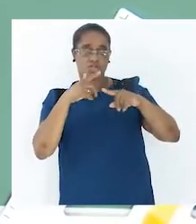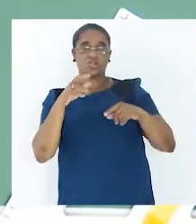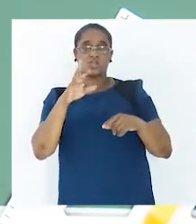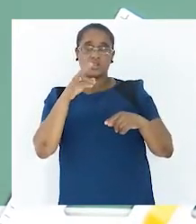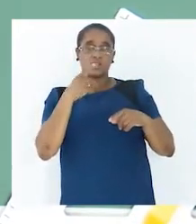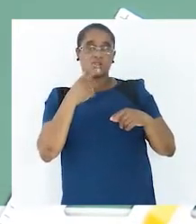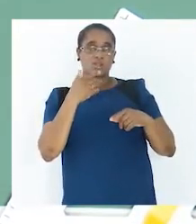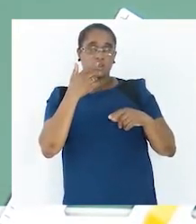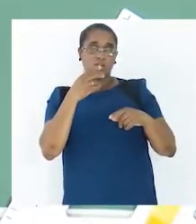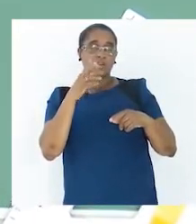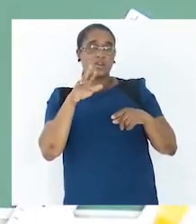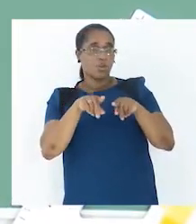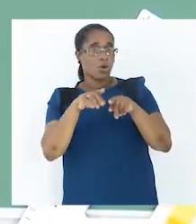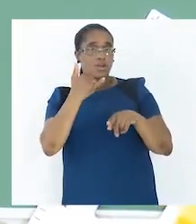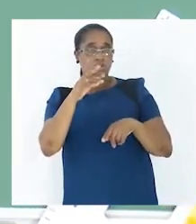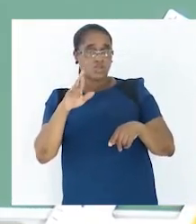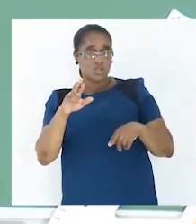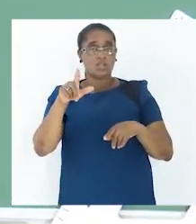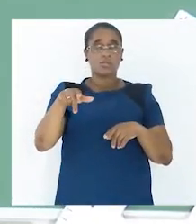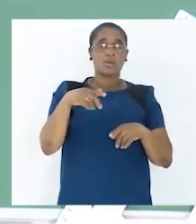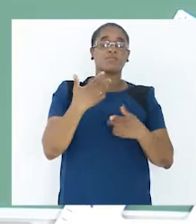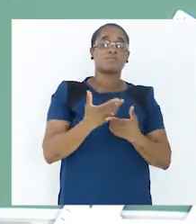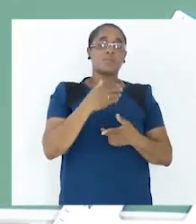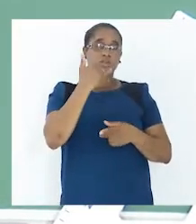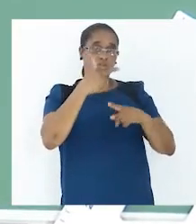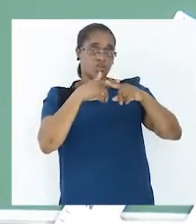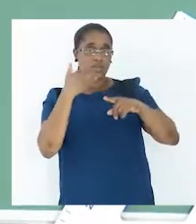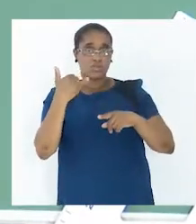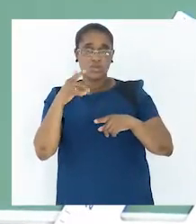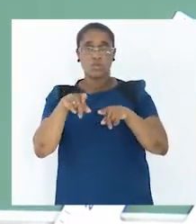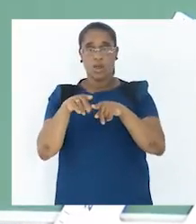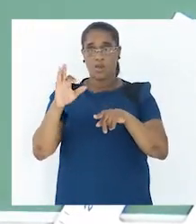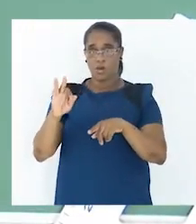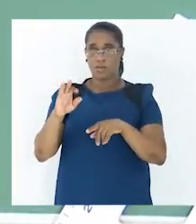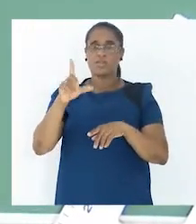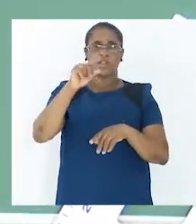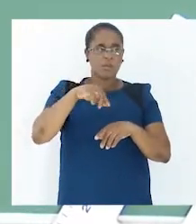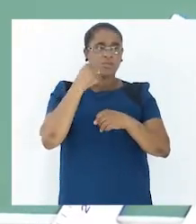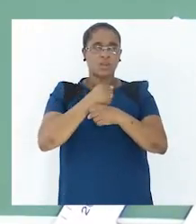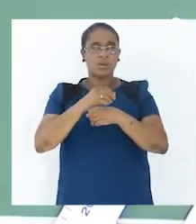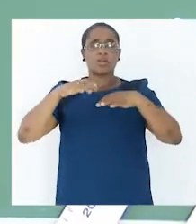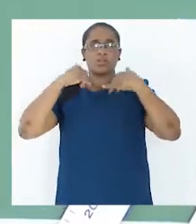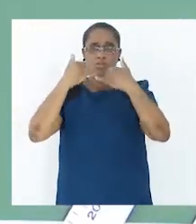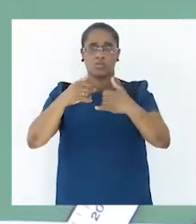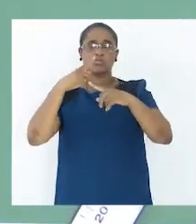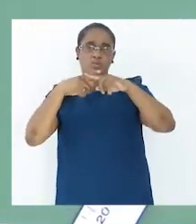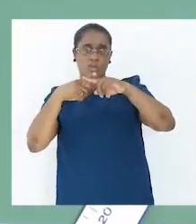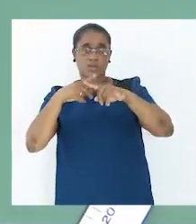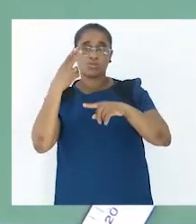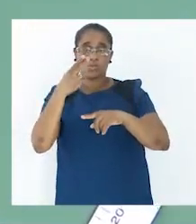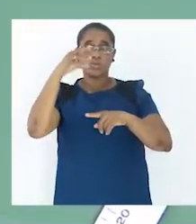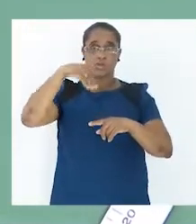que dá 4. Vimos também que quando temos, depois de multiplicar dois polinómios, podemos ou